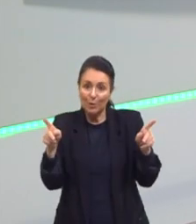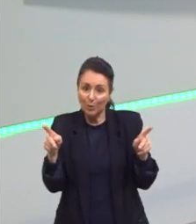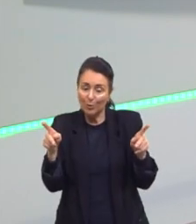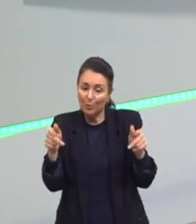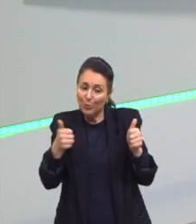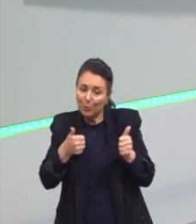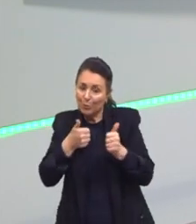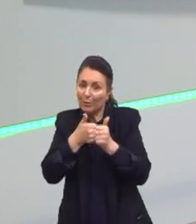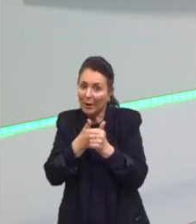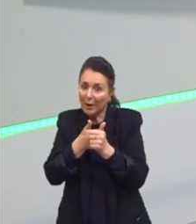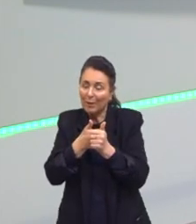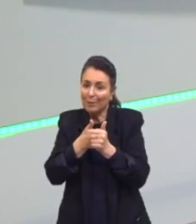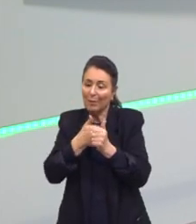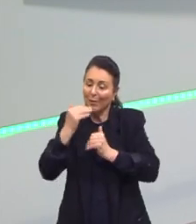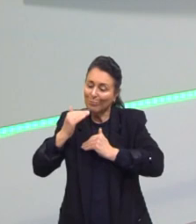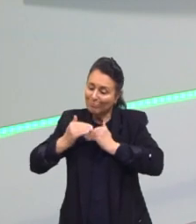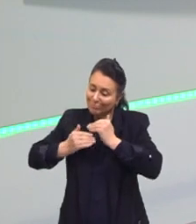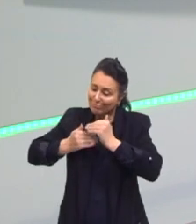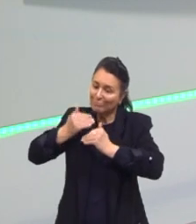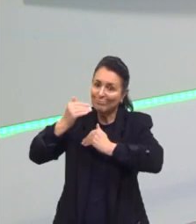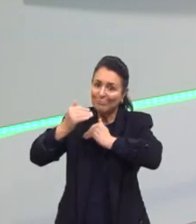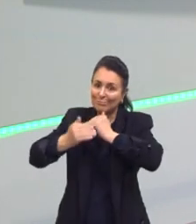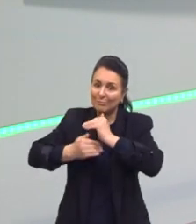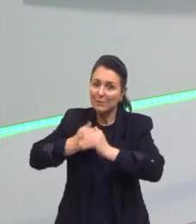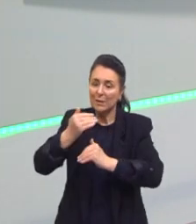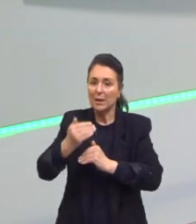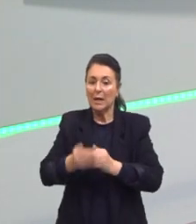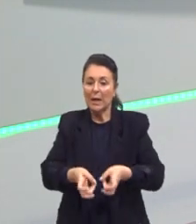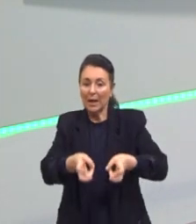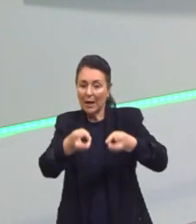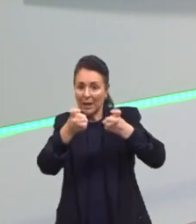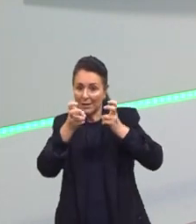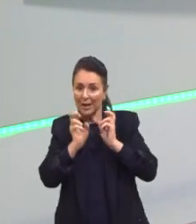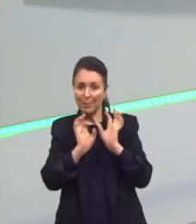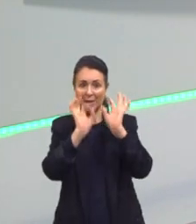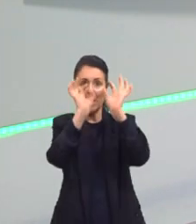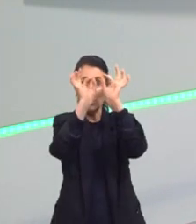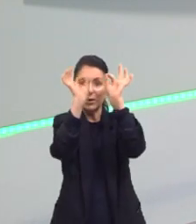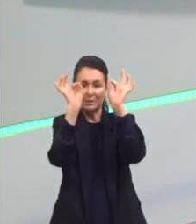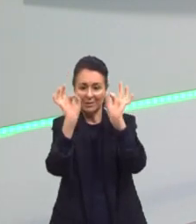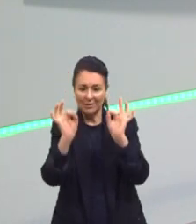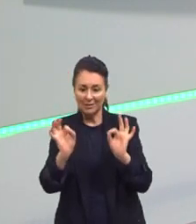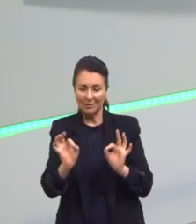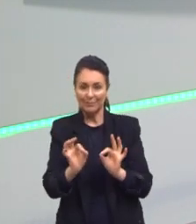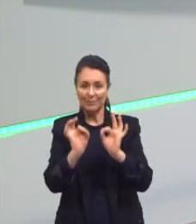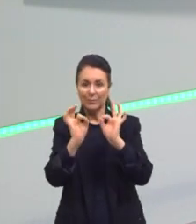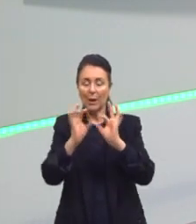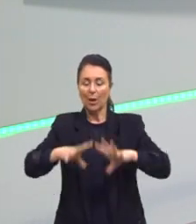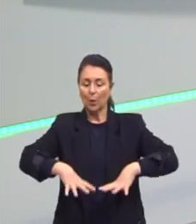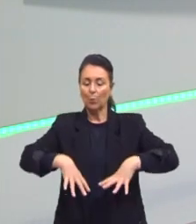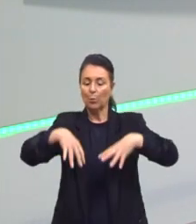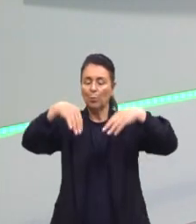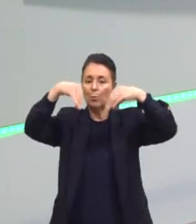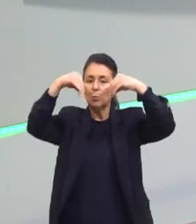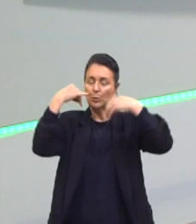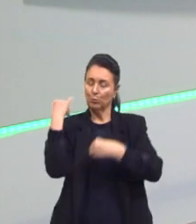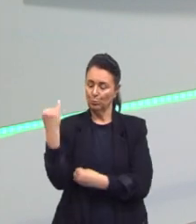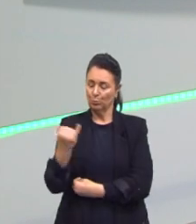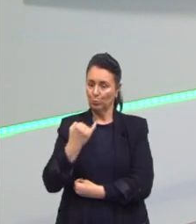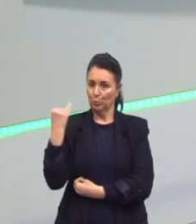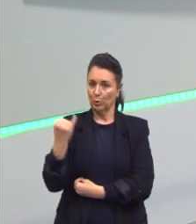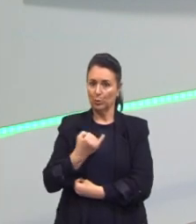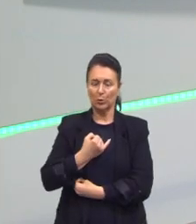período em construção ainda né e recebe esses adornos então é um Palácio que tem